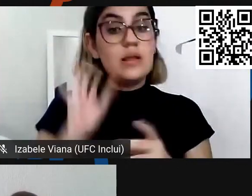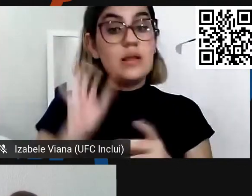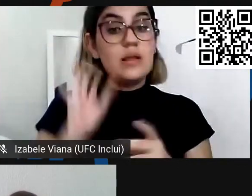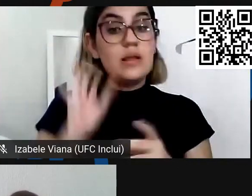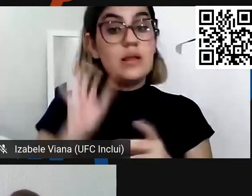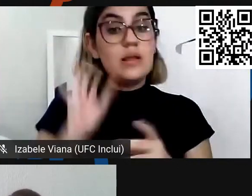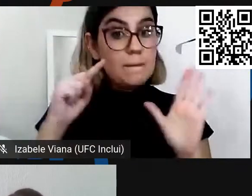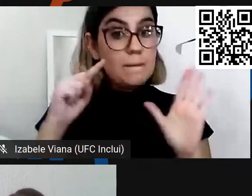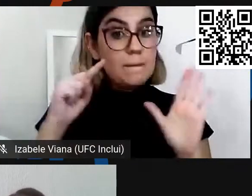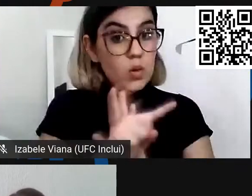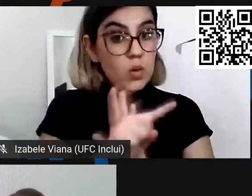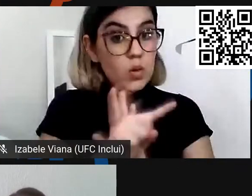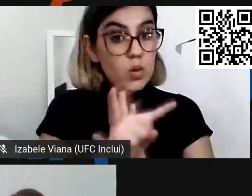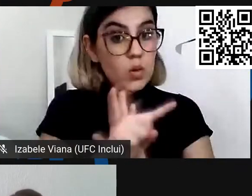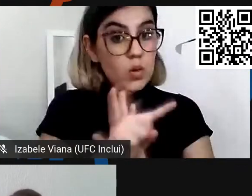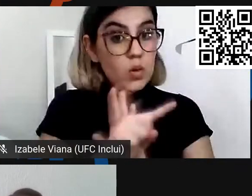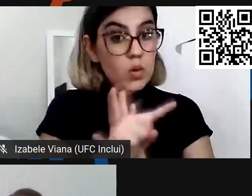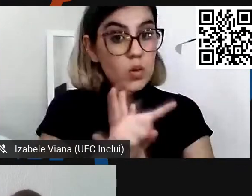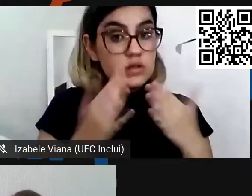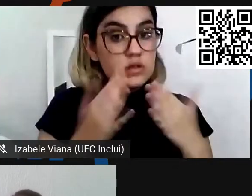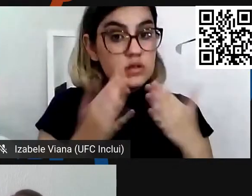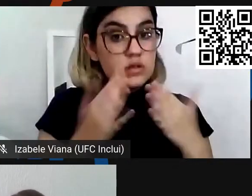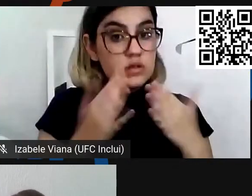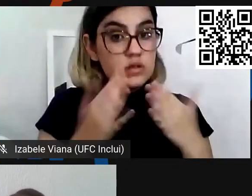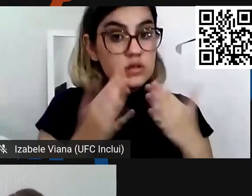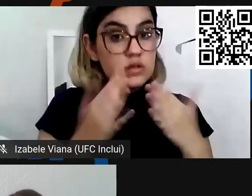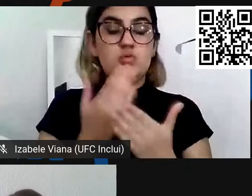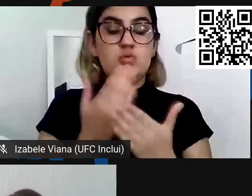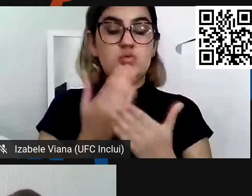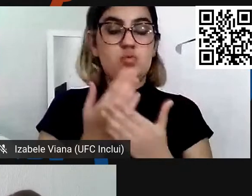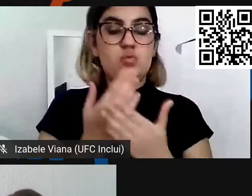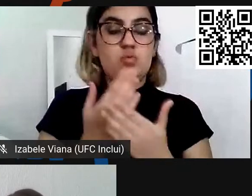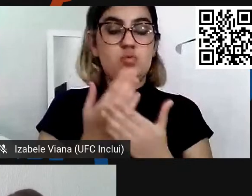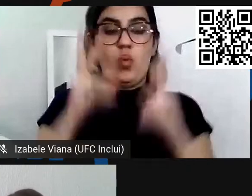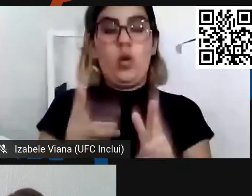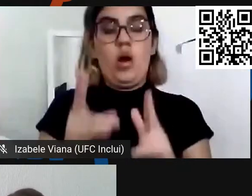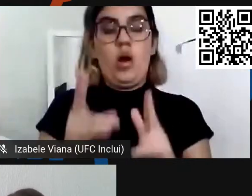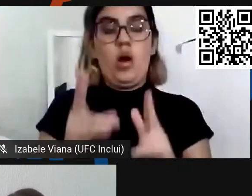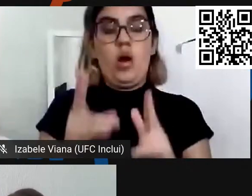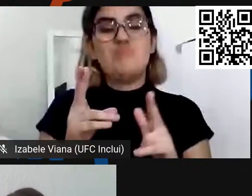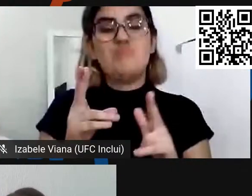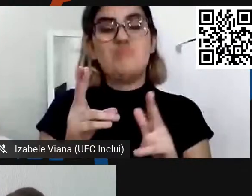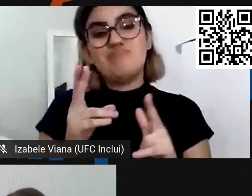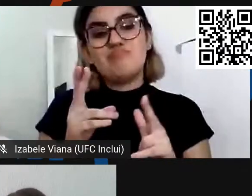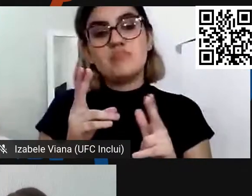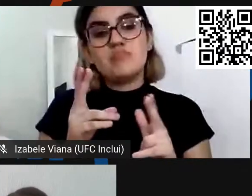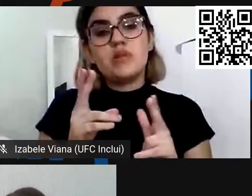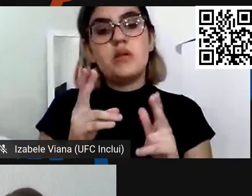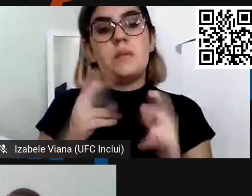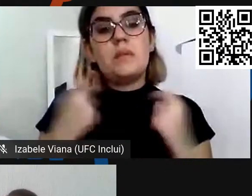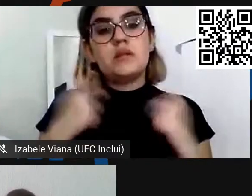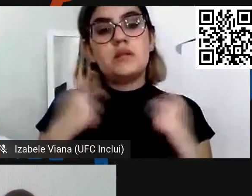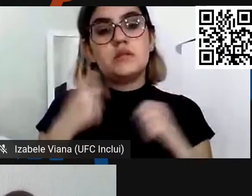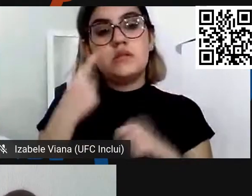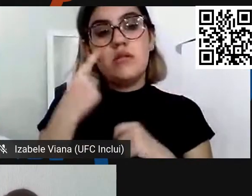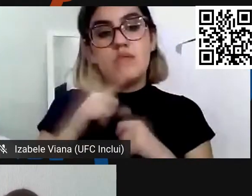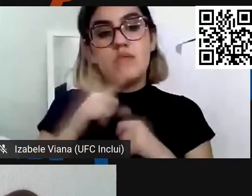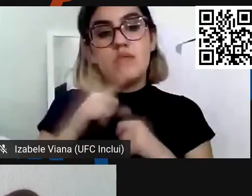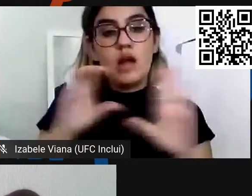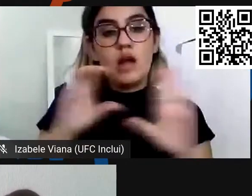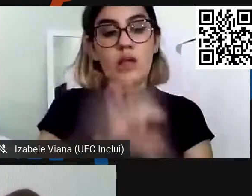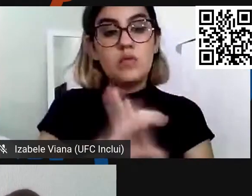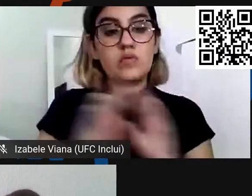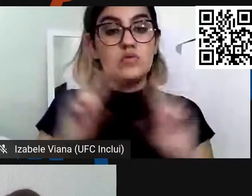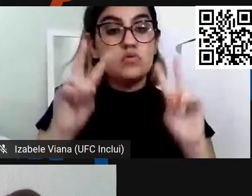é importante aí ir lá o manual da Cochrane, eu diria, para ser verificado, que ele tem um capítulo só sobre overview, se eu não me engano, é o capítulo 5 ali